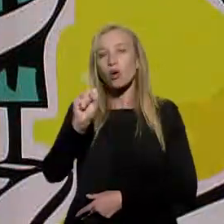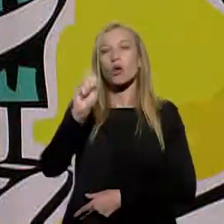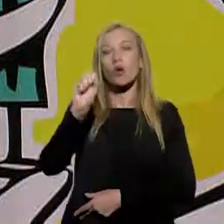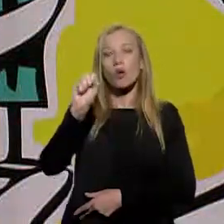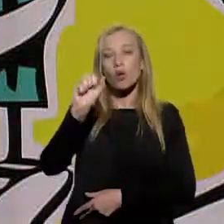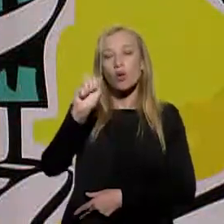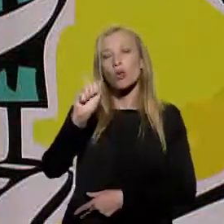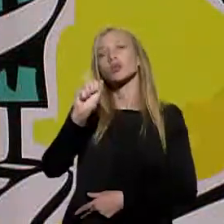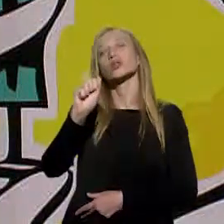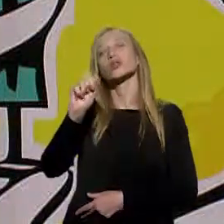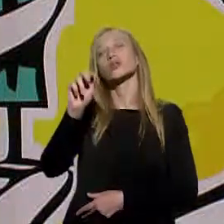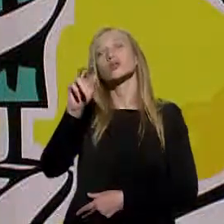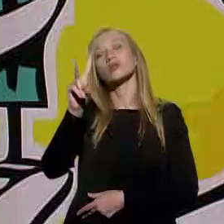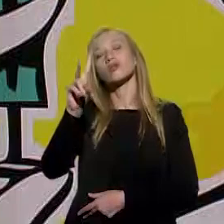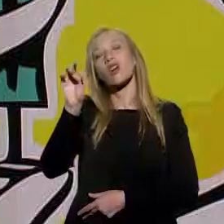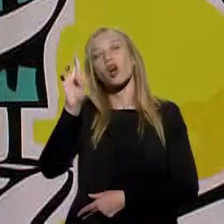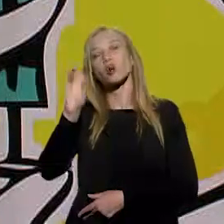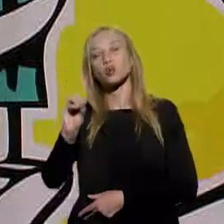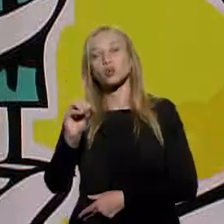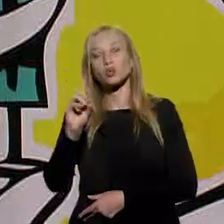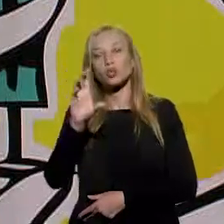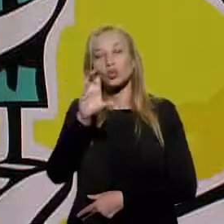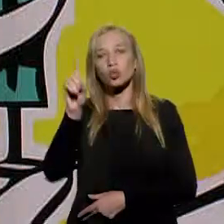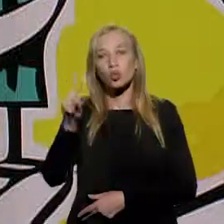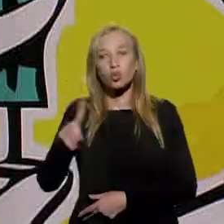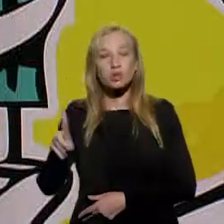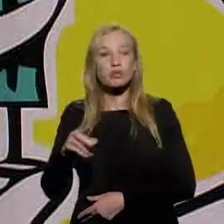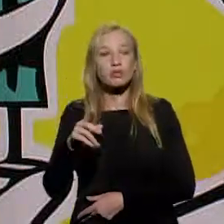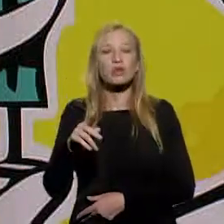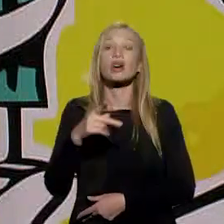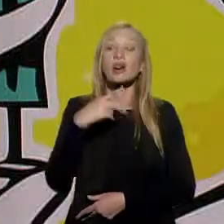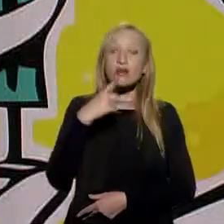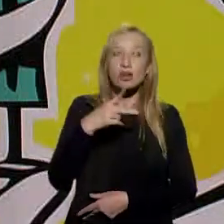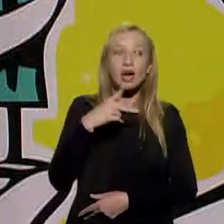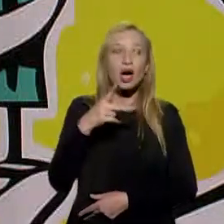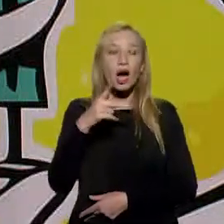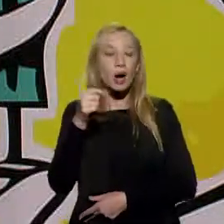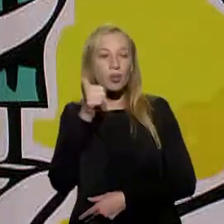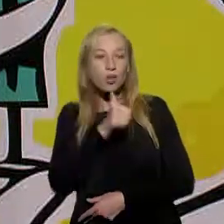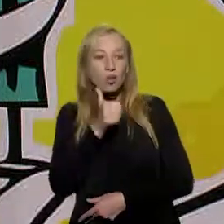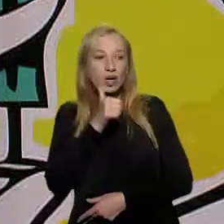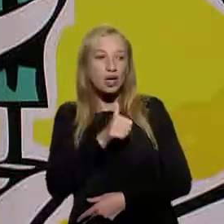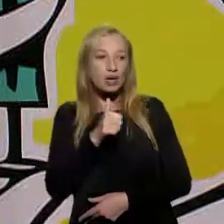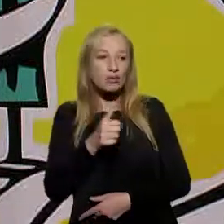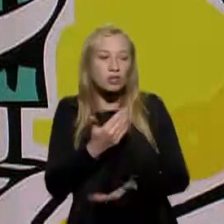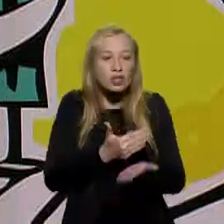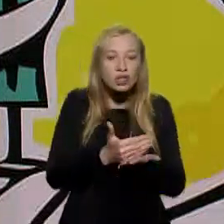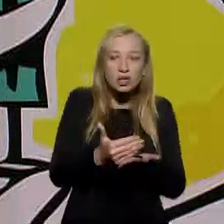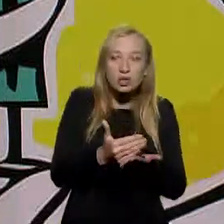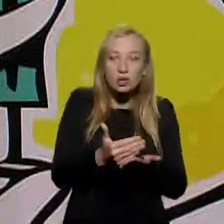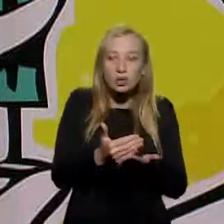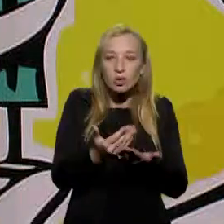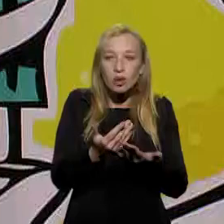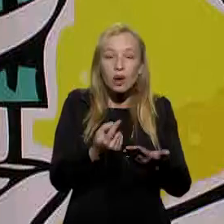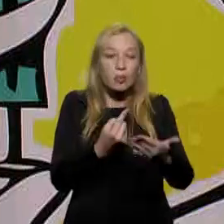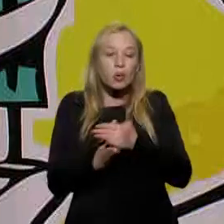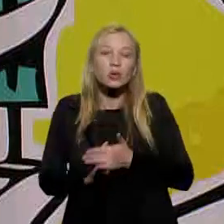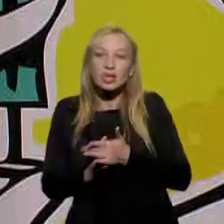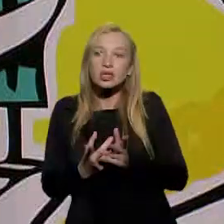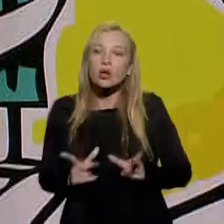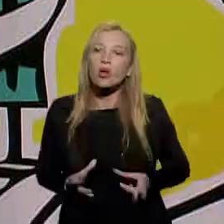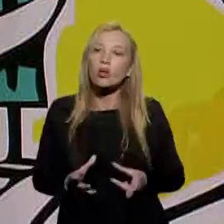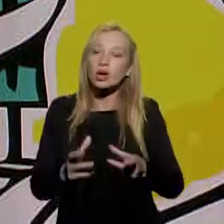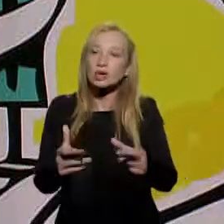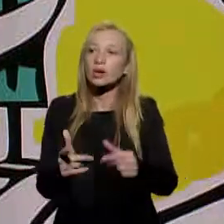da fiocruz vão ver que ela é citada como a pessoa que iniciou a prevenção ao câncer feminino no brasil o câncer ginecológico a